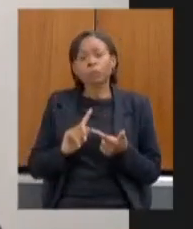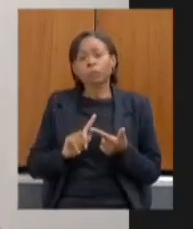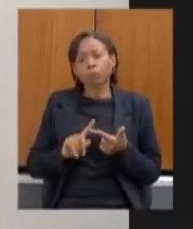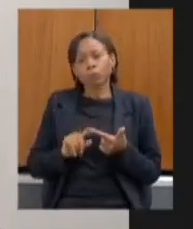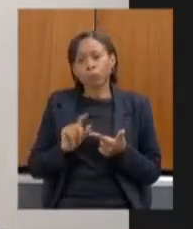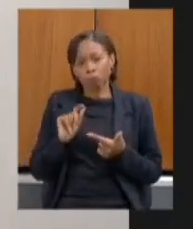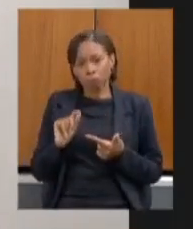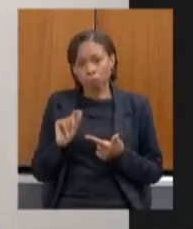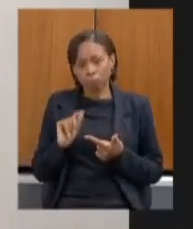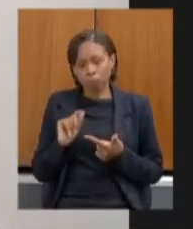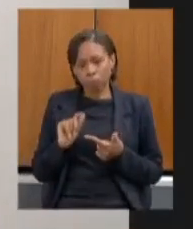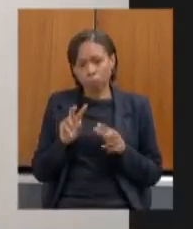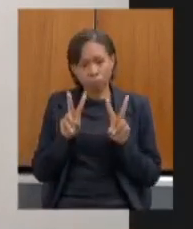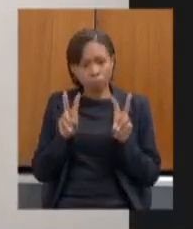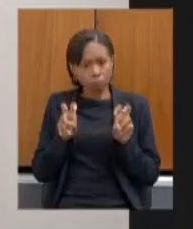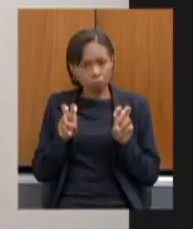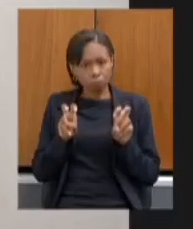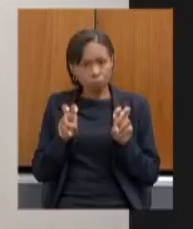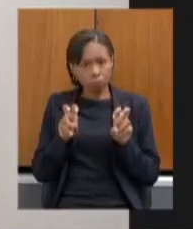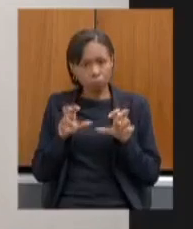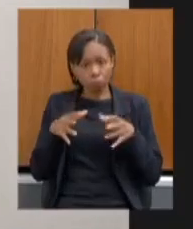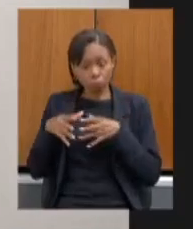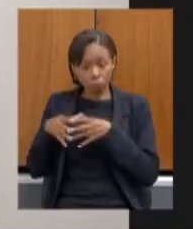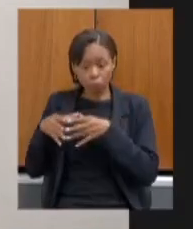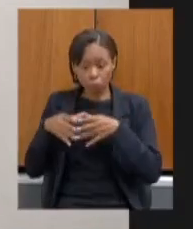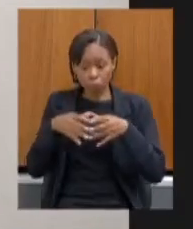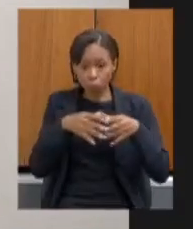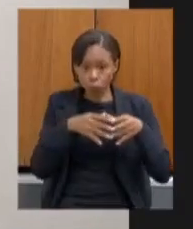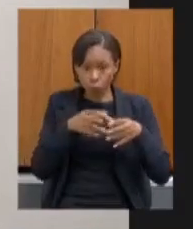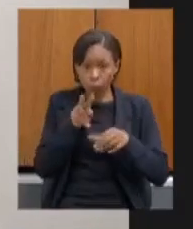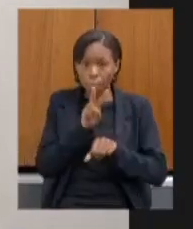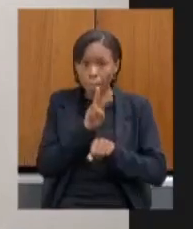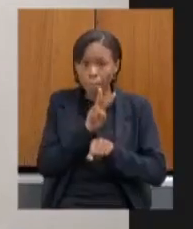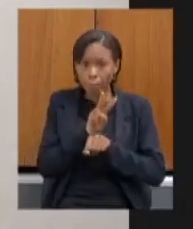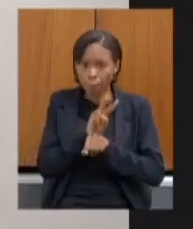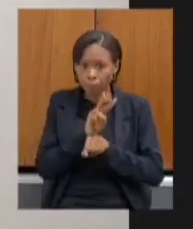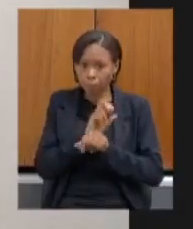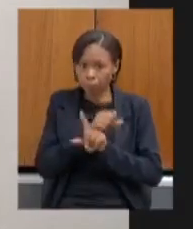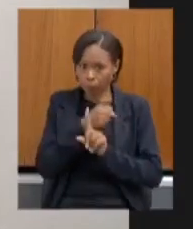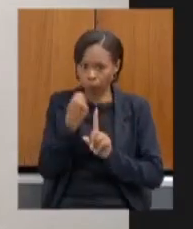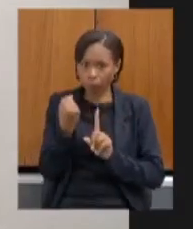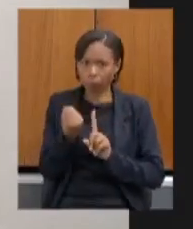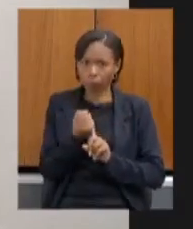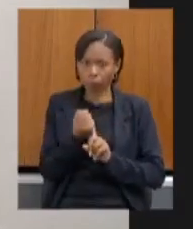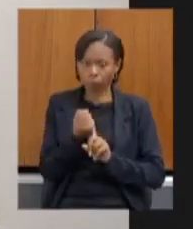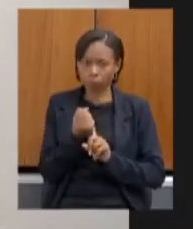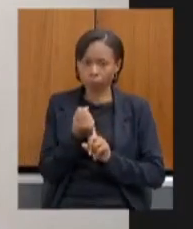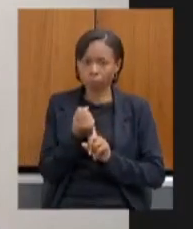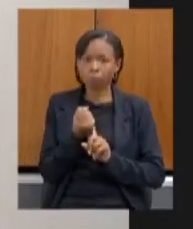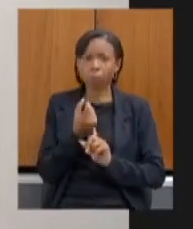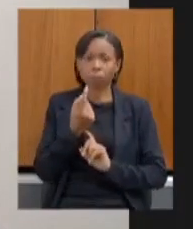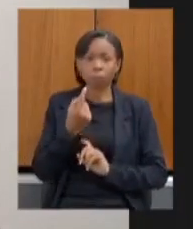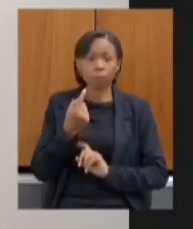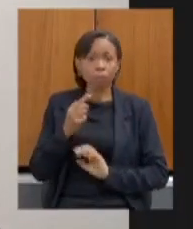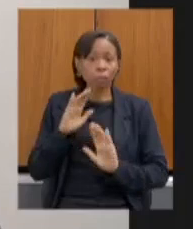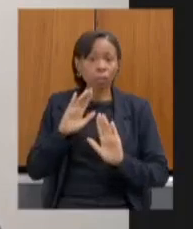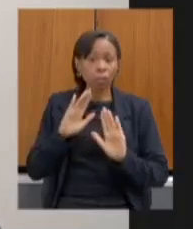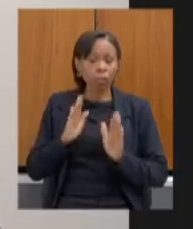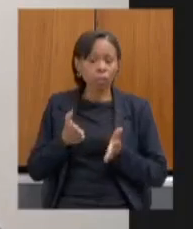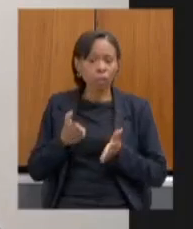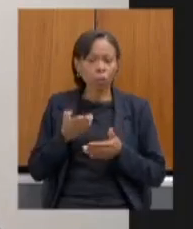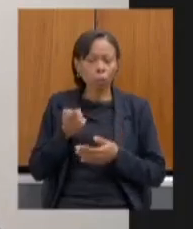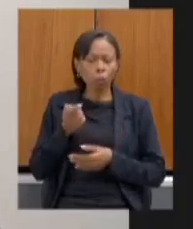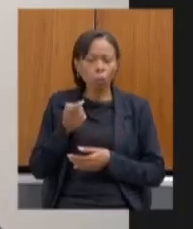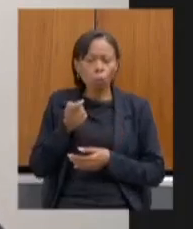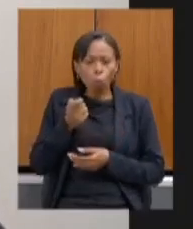respeito à rede de proteção social. Nós estamos aí prestes a ter a